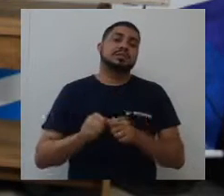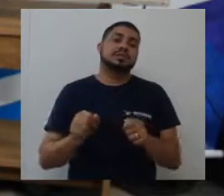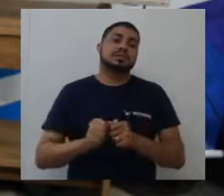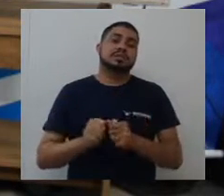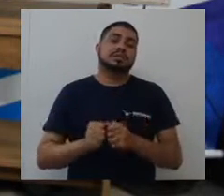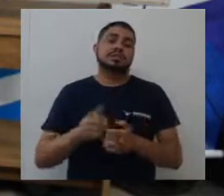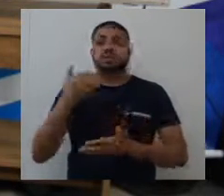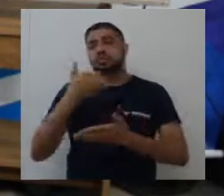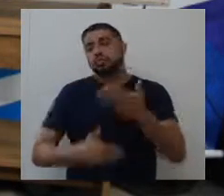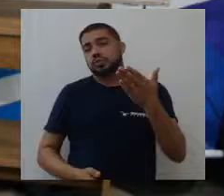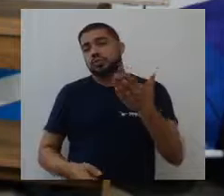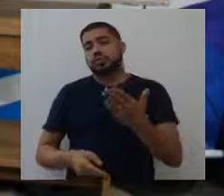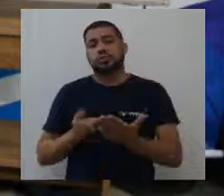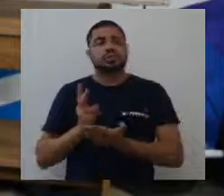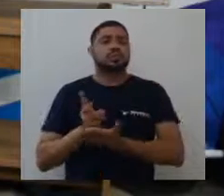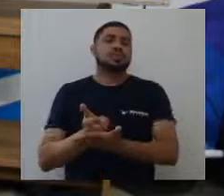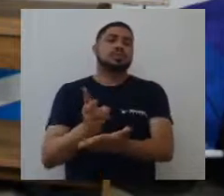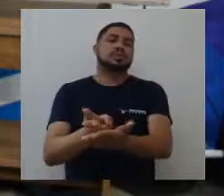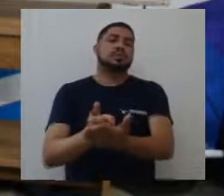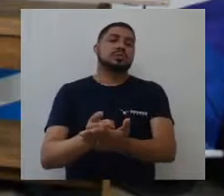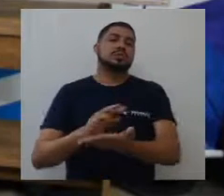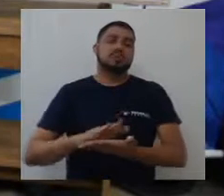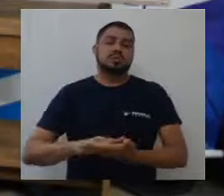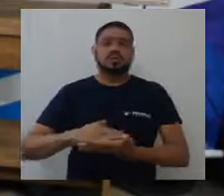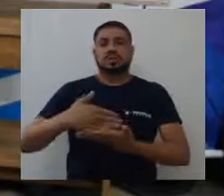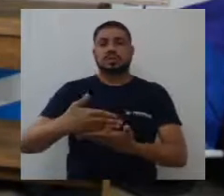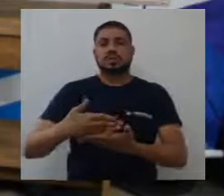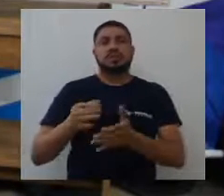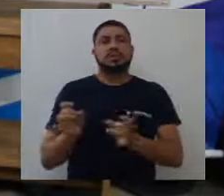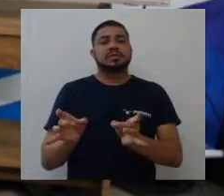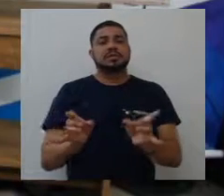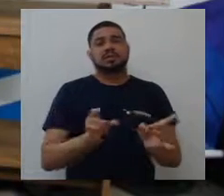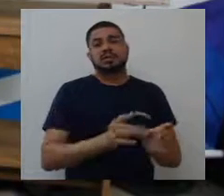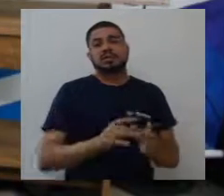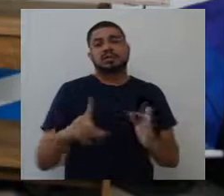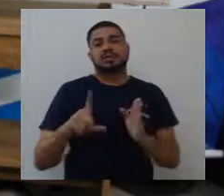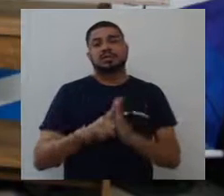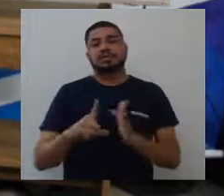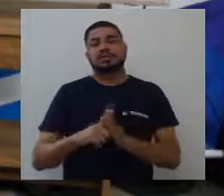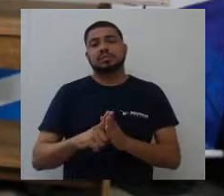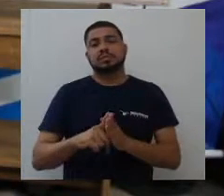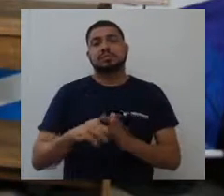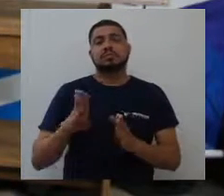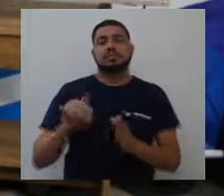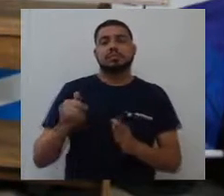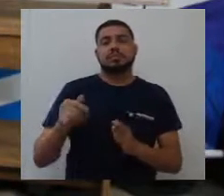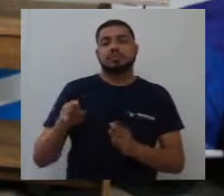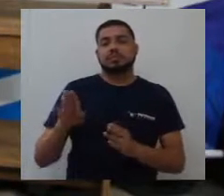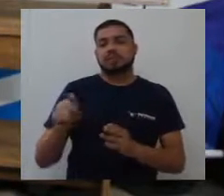sucessivos, por exemplo, um notebook estava sendo vendido na loja BitBytes,